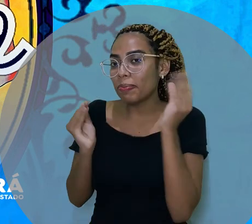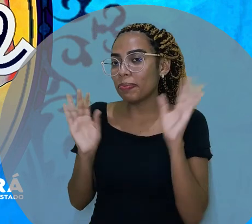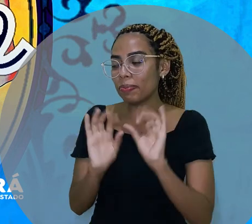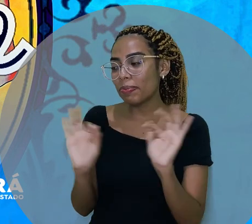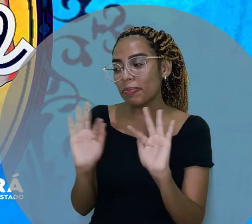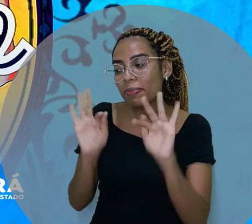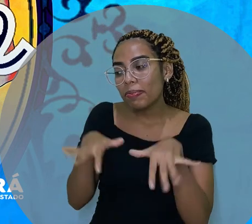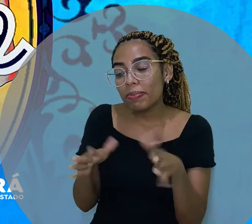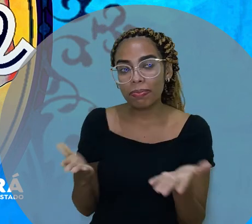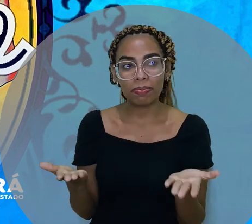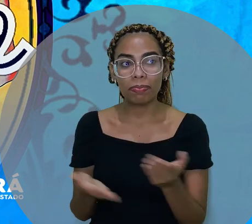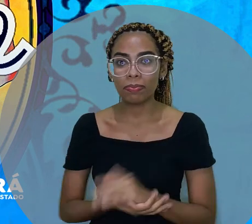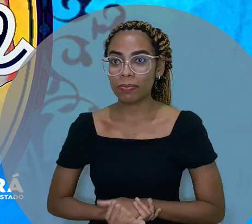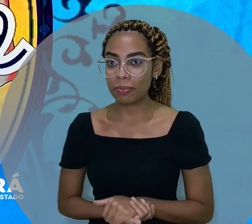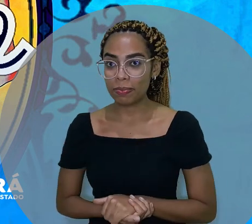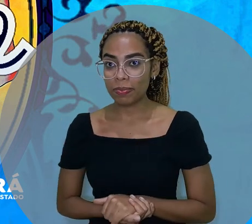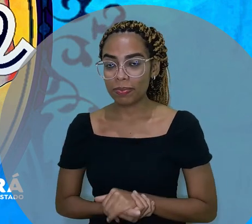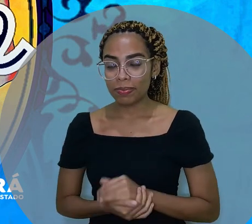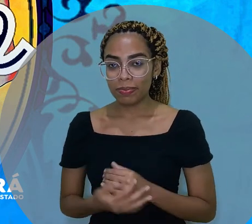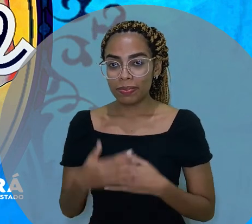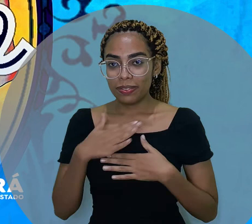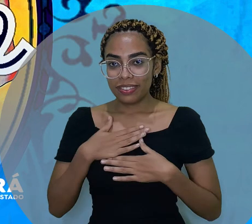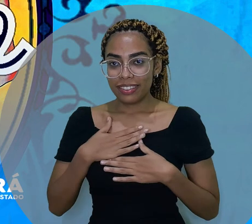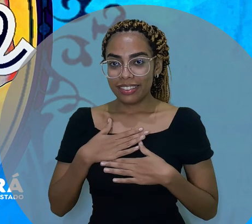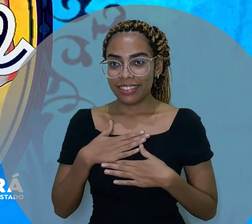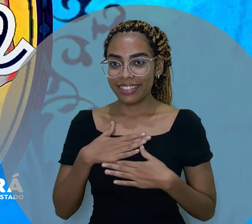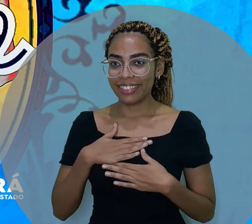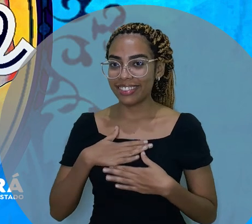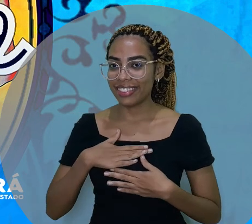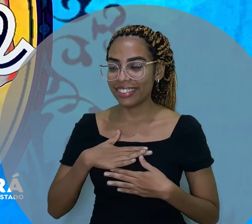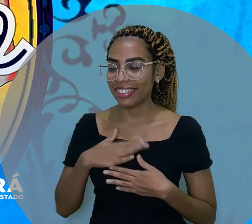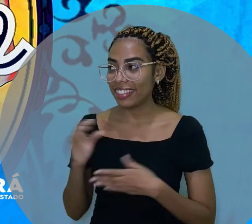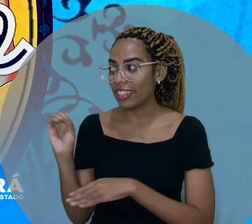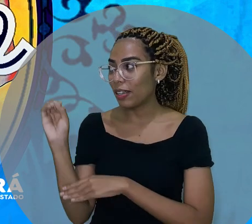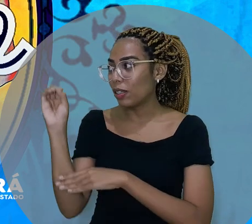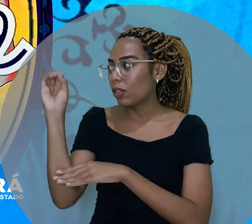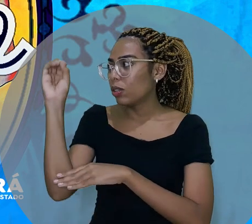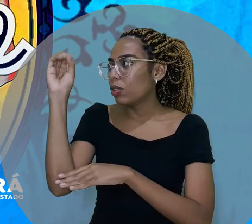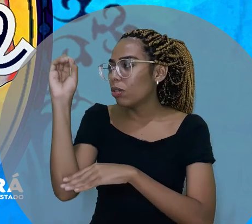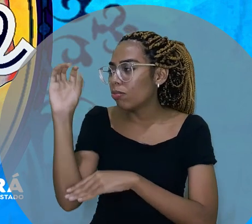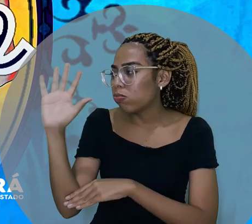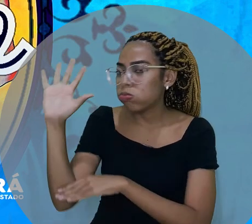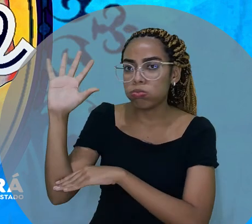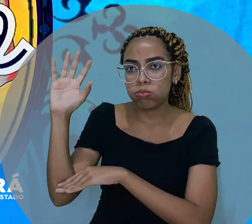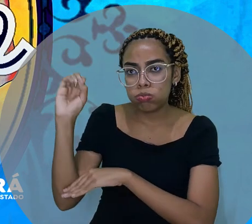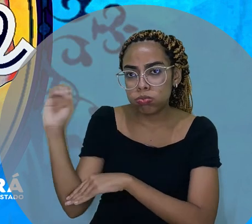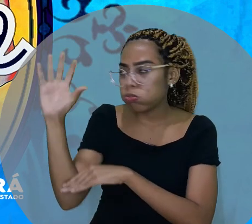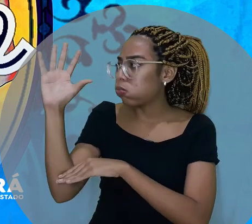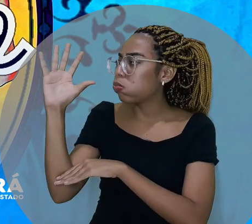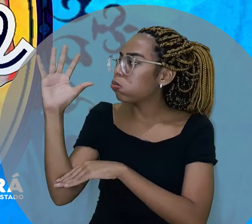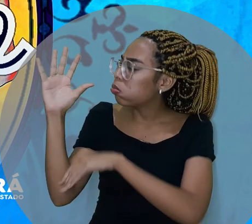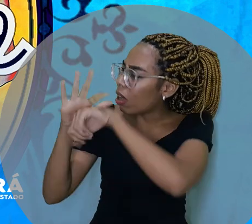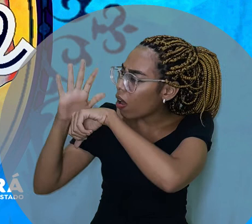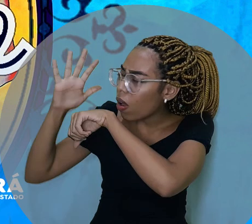tchau. Um beijo. Outro. Ao findar a conversa, ambos suspiraram.